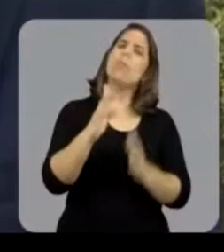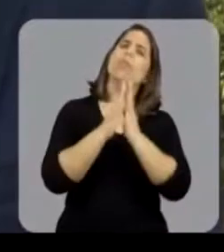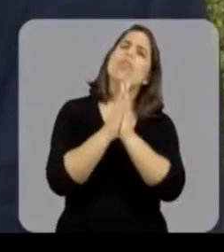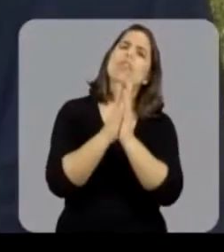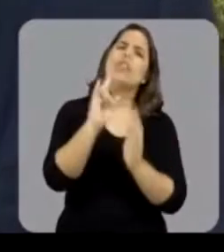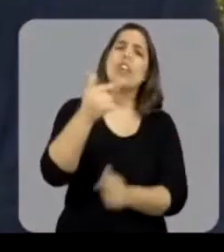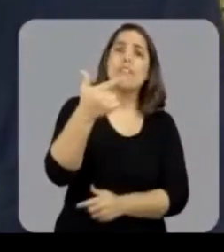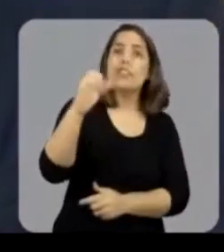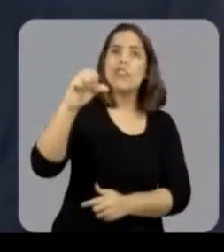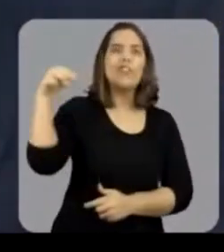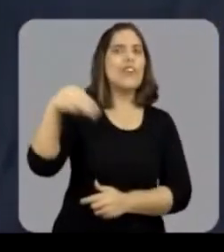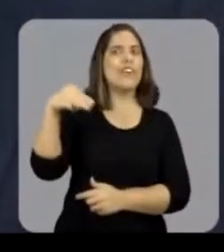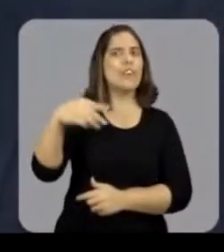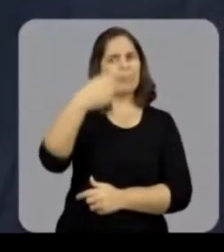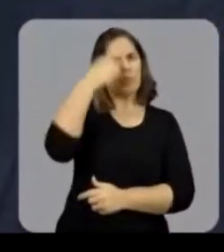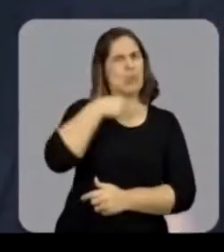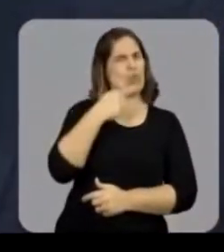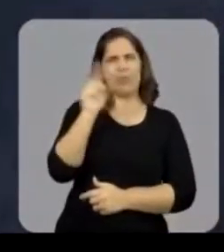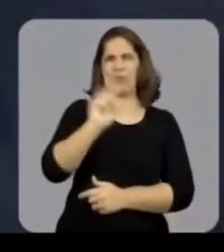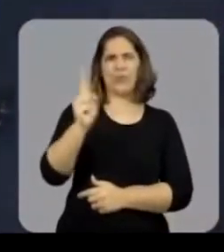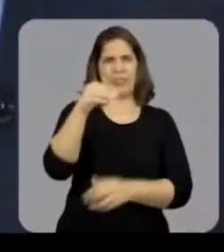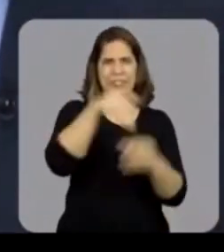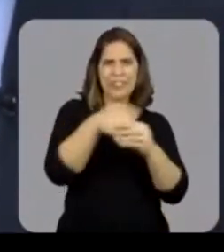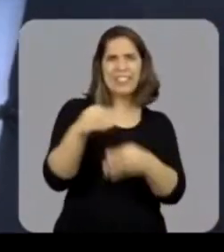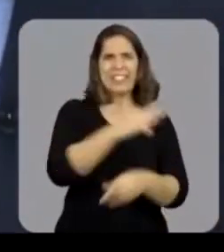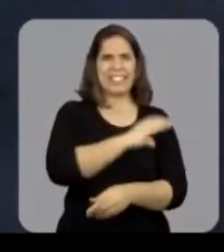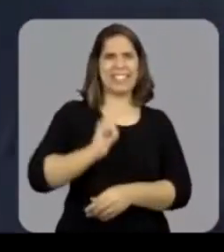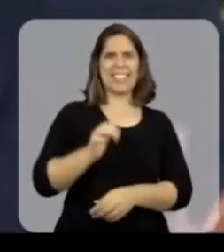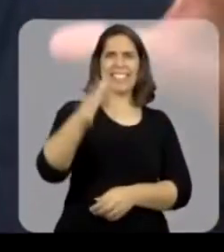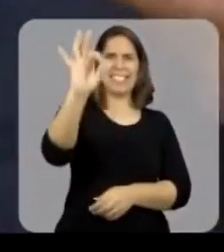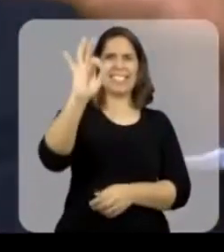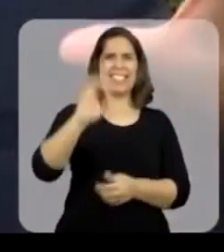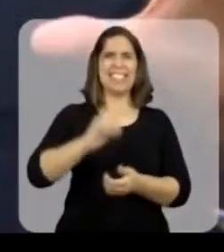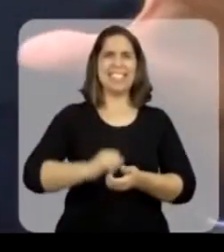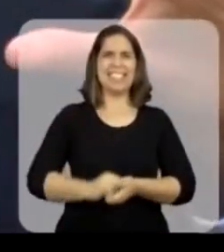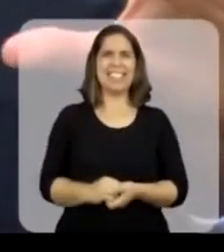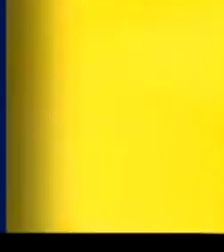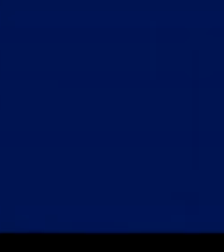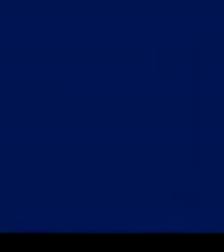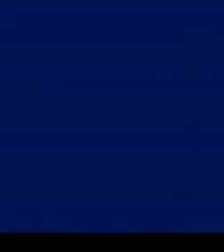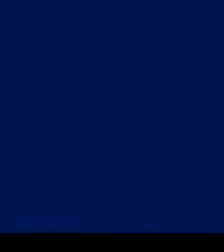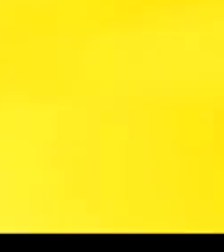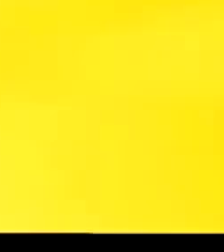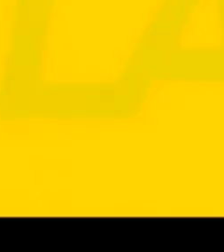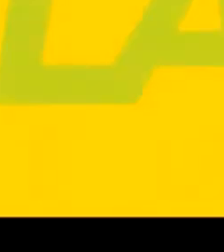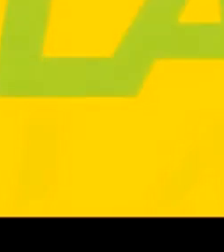Por favor, no dia 29 de novembro, não tenha dúvida, vote Crivella, vote 10!